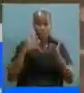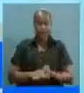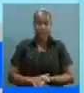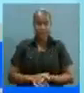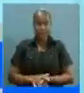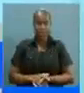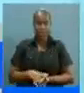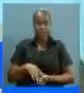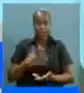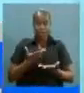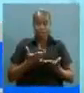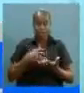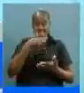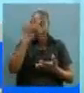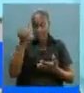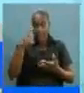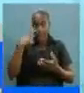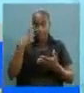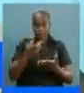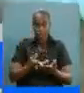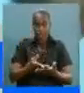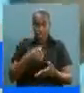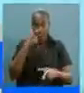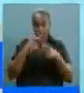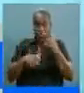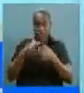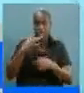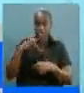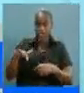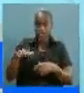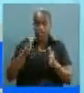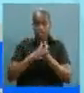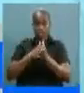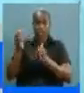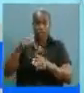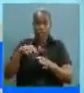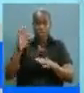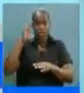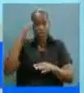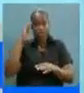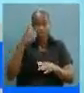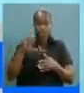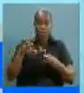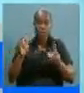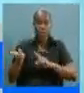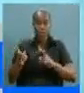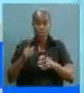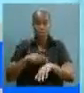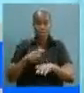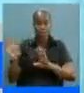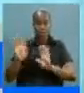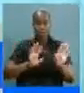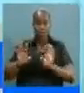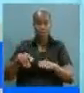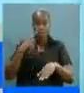imigrantes lá fora que haja que ter oportunidade. De bem para fevereiro ou março, no tempo de Carnaval, que é para não mostrares, dás um cheirinho